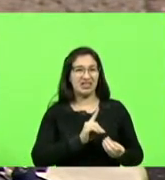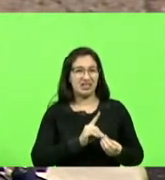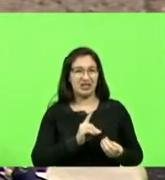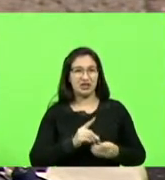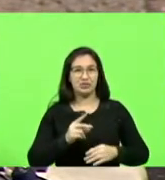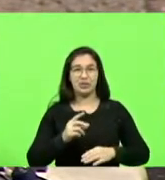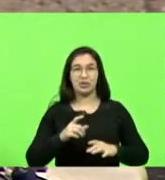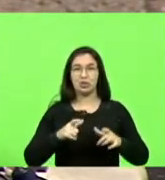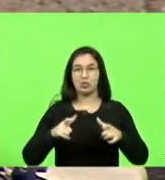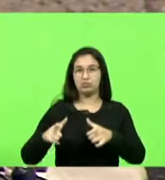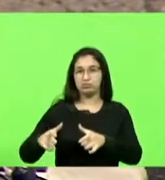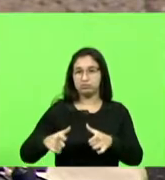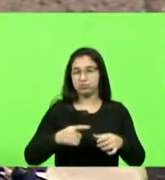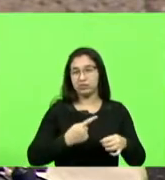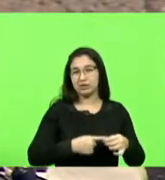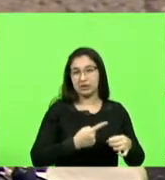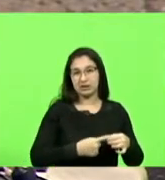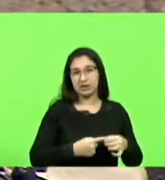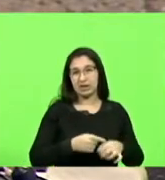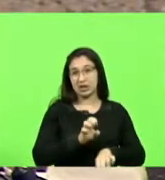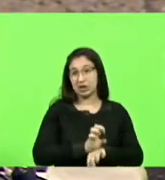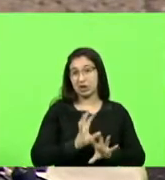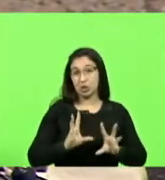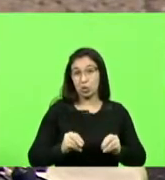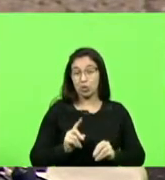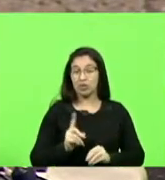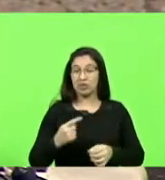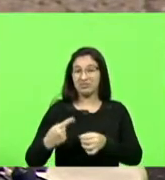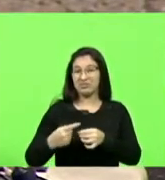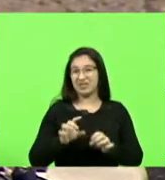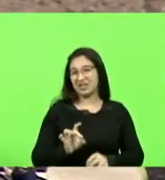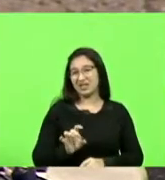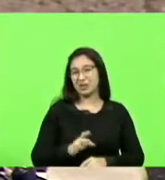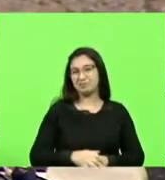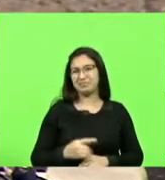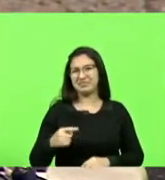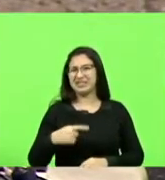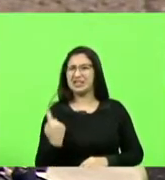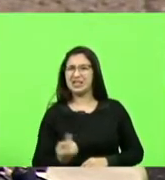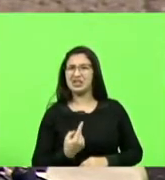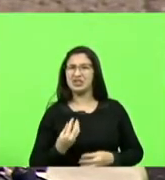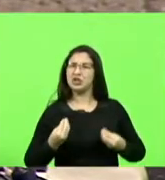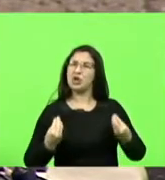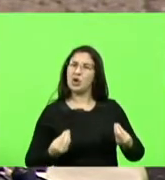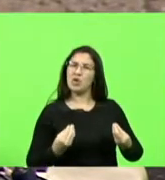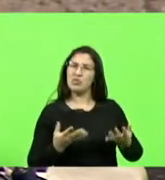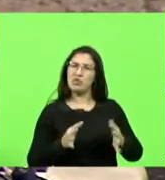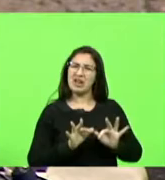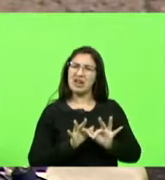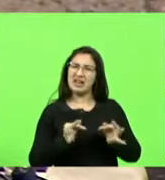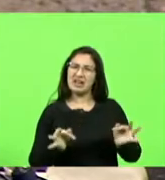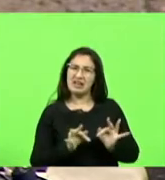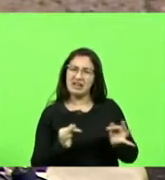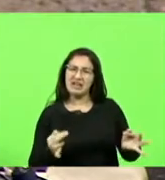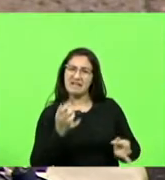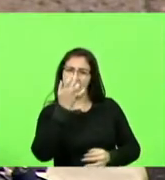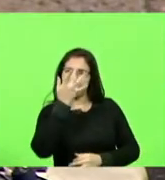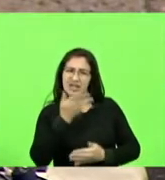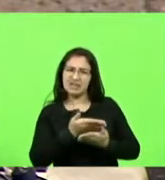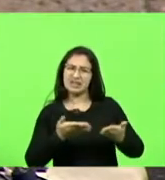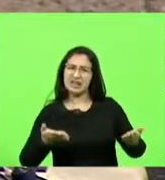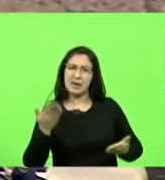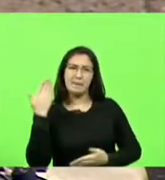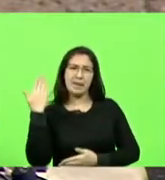não de um estado inteiro. Então, a gente fica na dúvida, né, que tipo de facilitação foi feita naquela